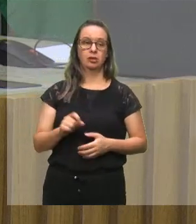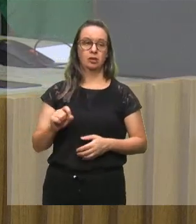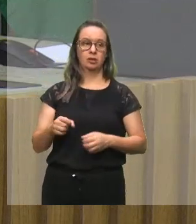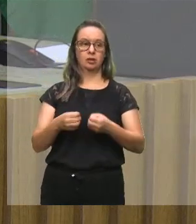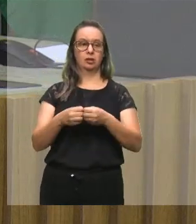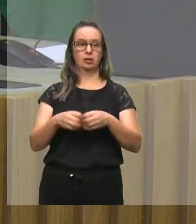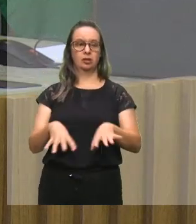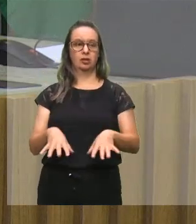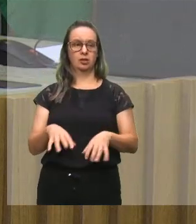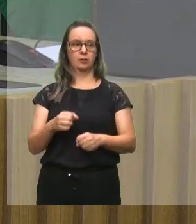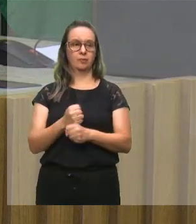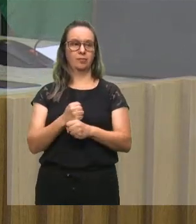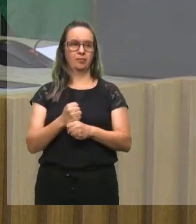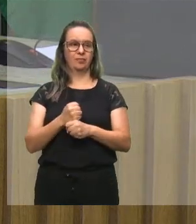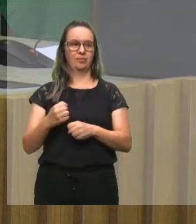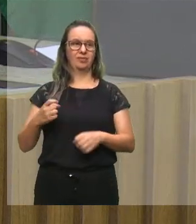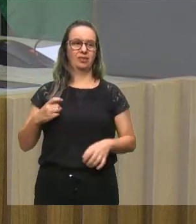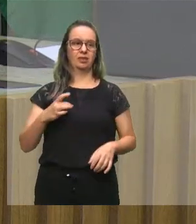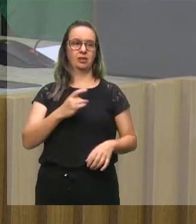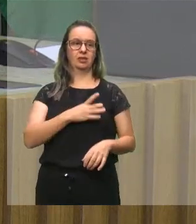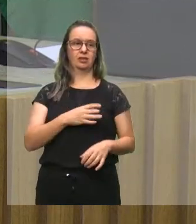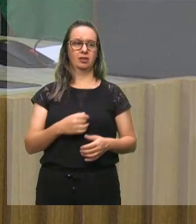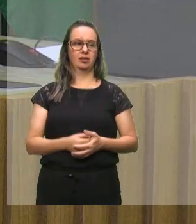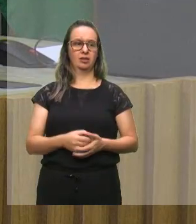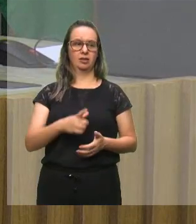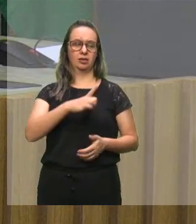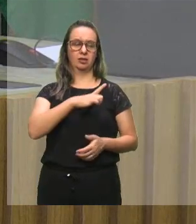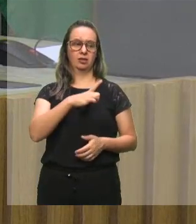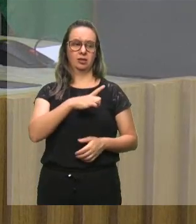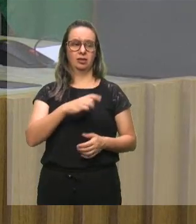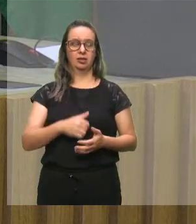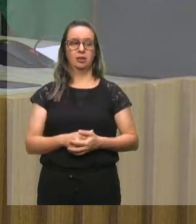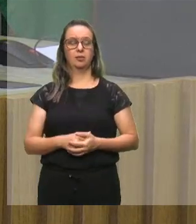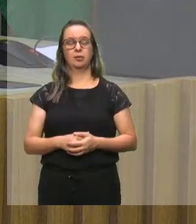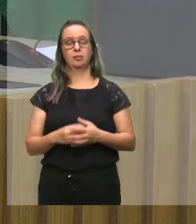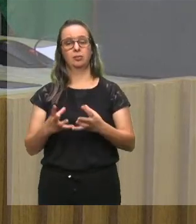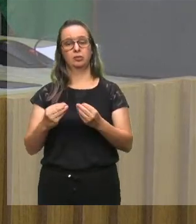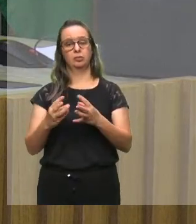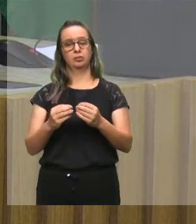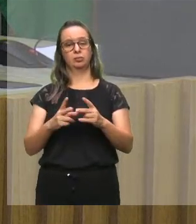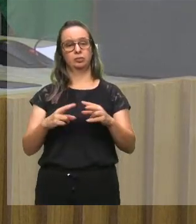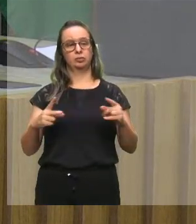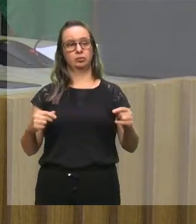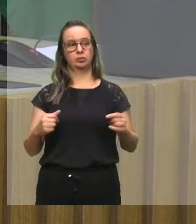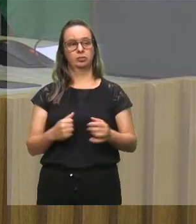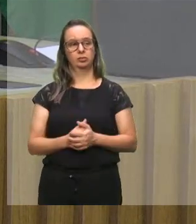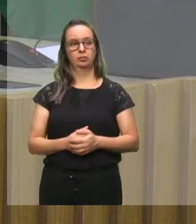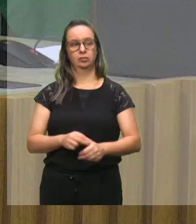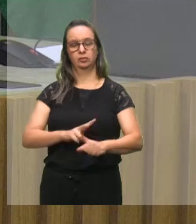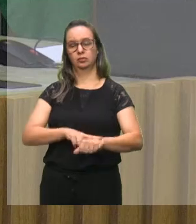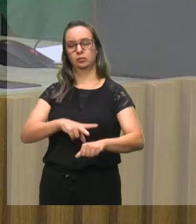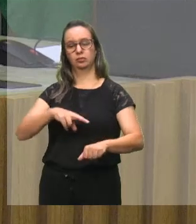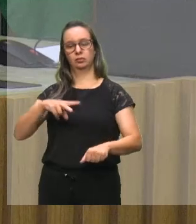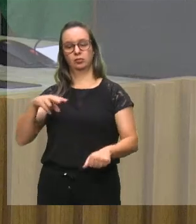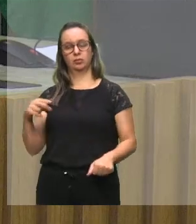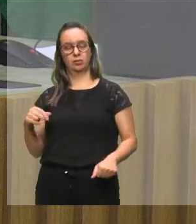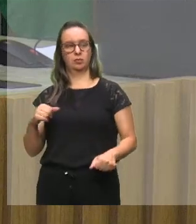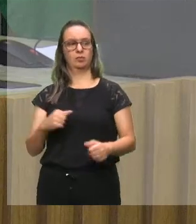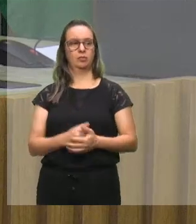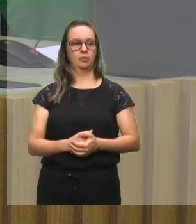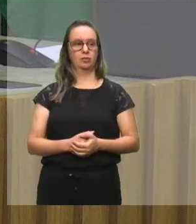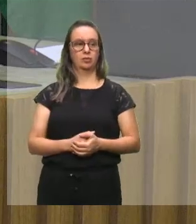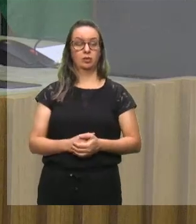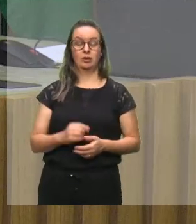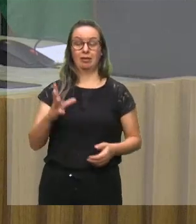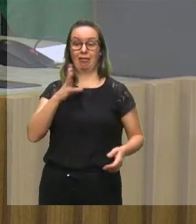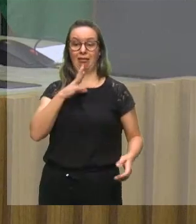Na saúde, a gente pode ver que nós temos muitas ações voltadas para a área curativa, para a área da